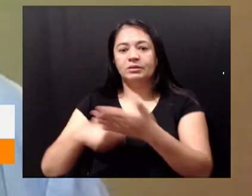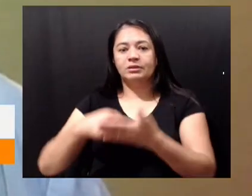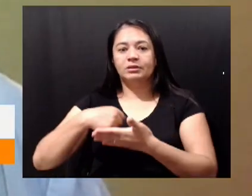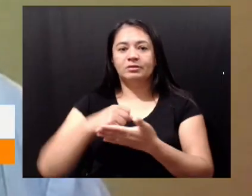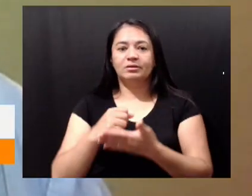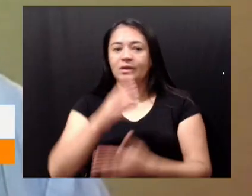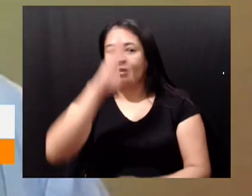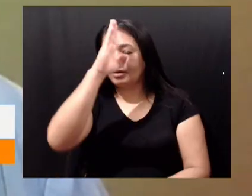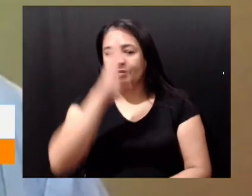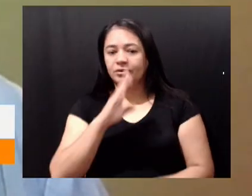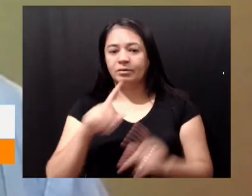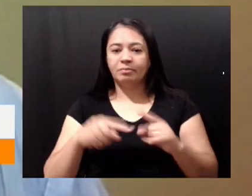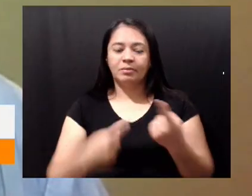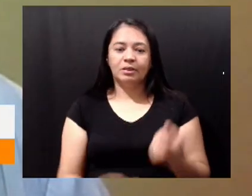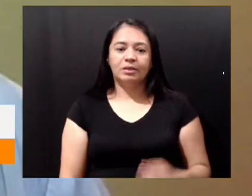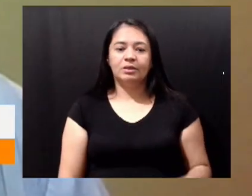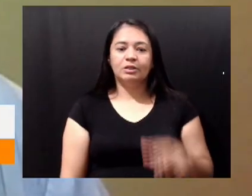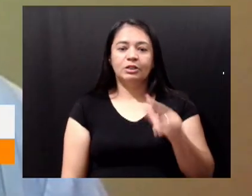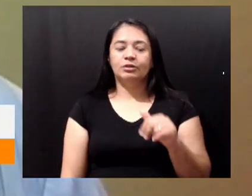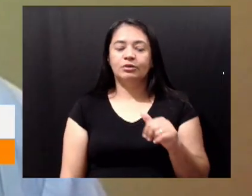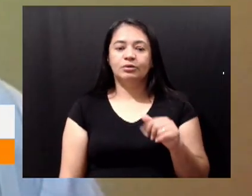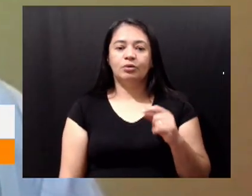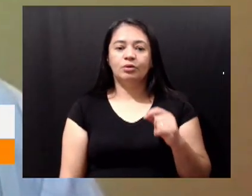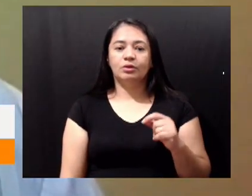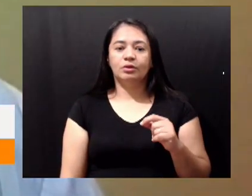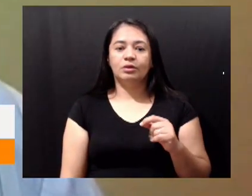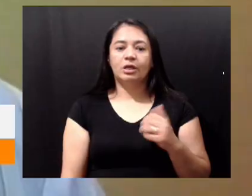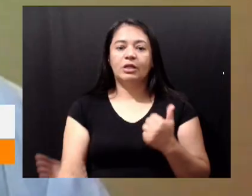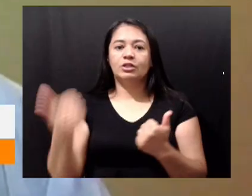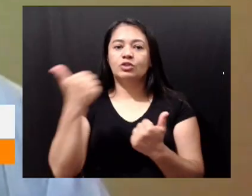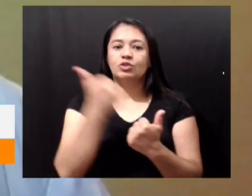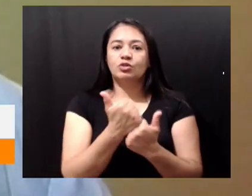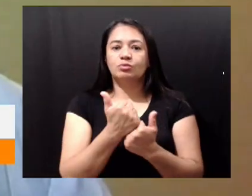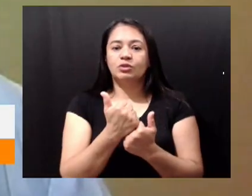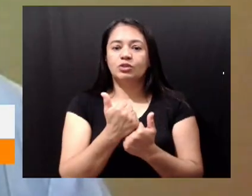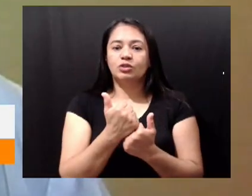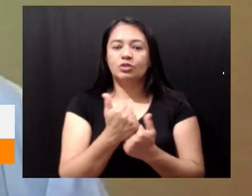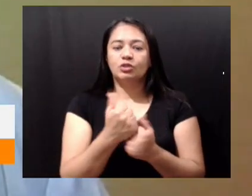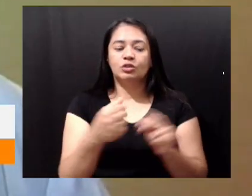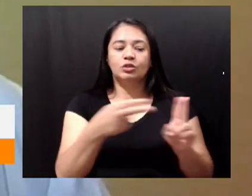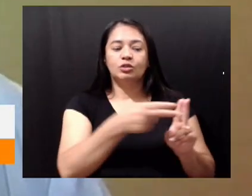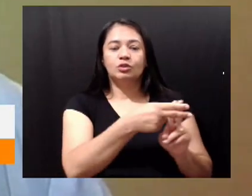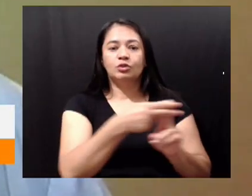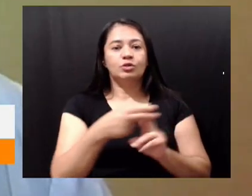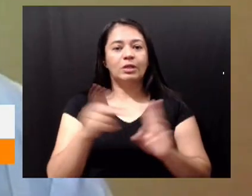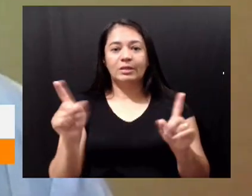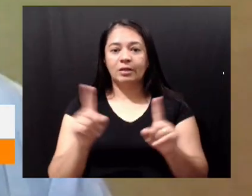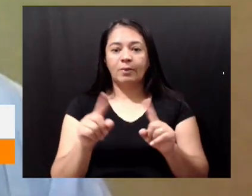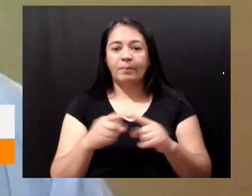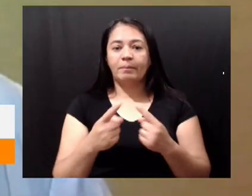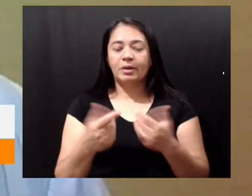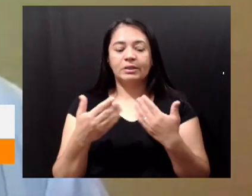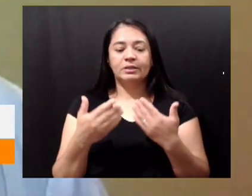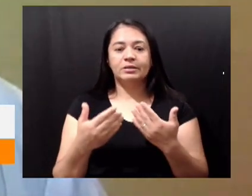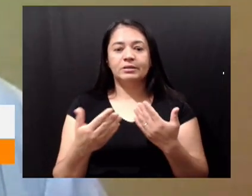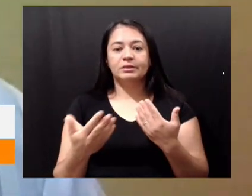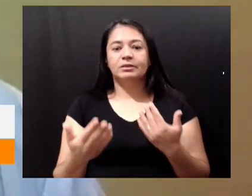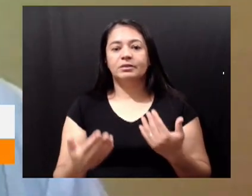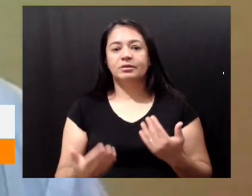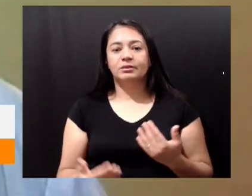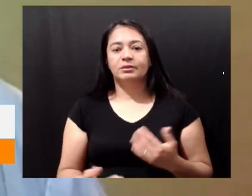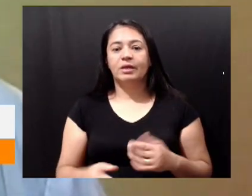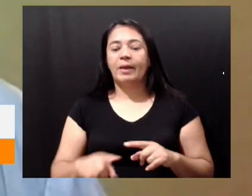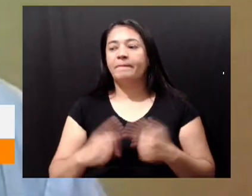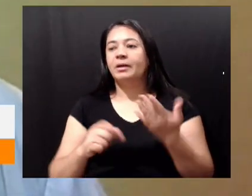jamais, o objetivo não é substituir o sistema de saúde, mas ser uma porta, porque é o mais acessível, né, está